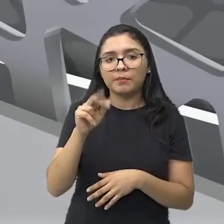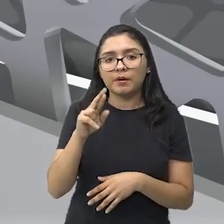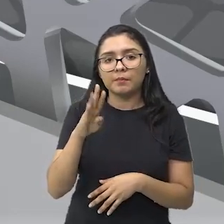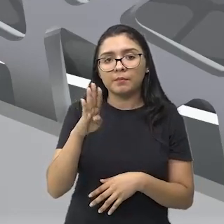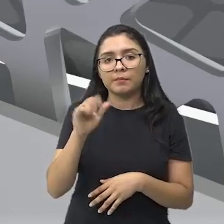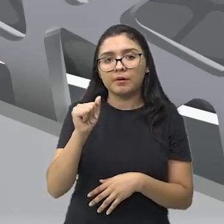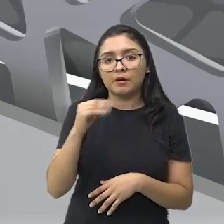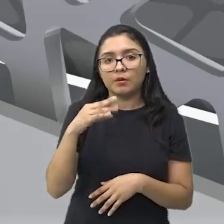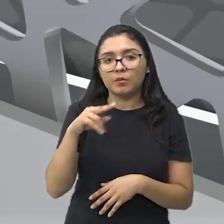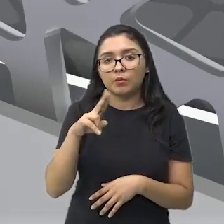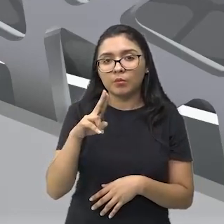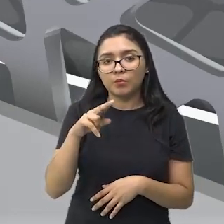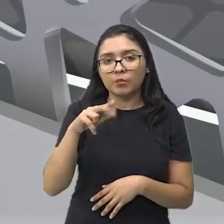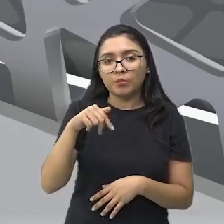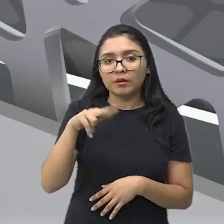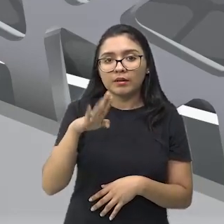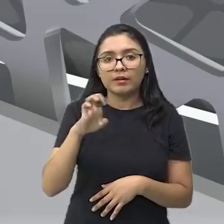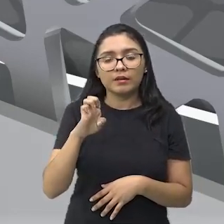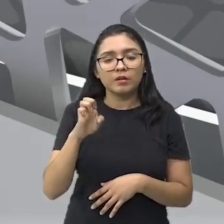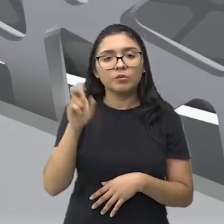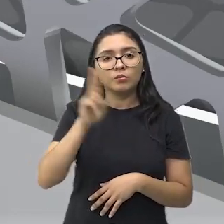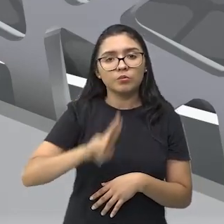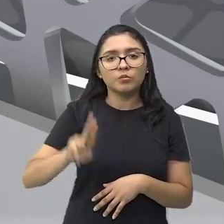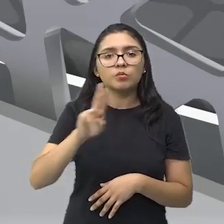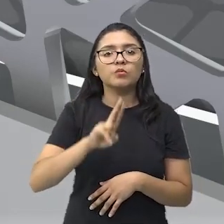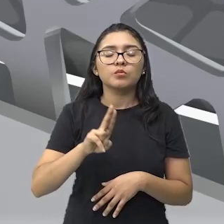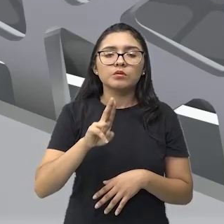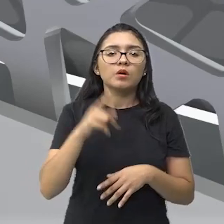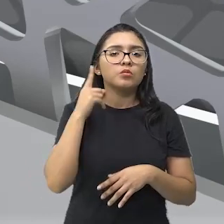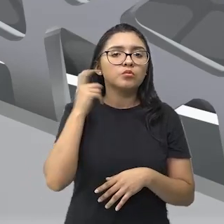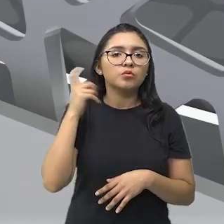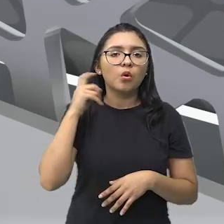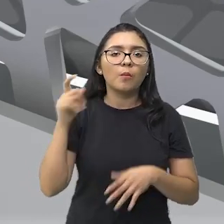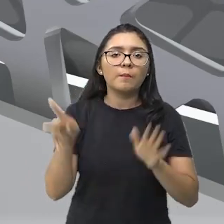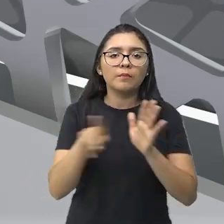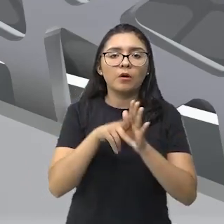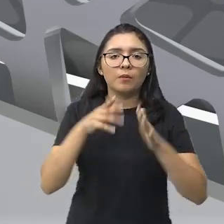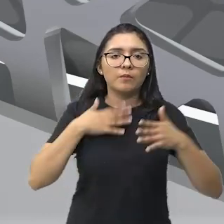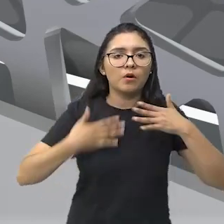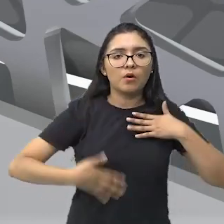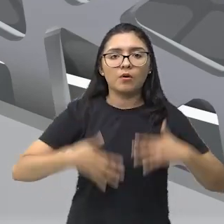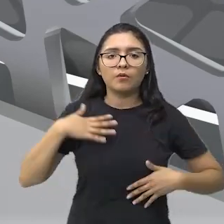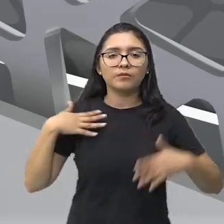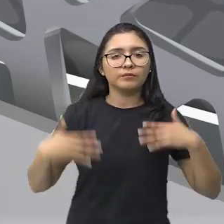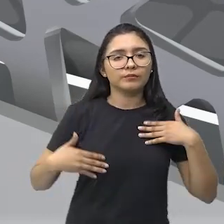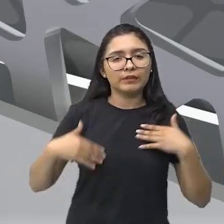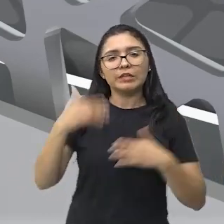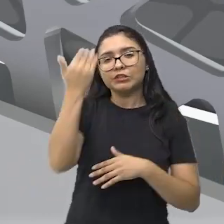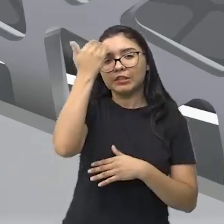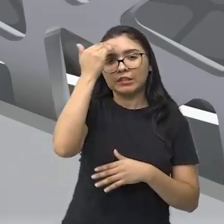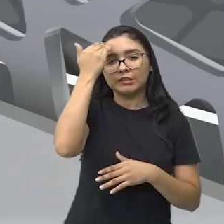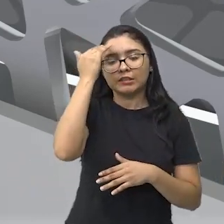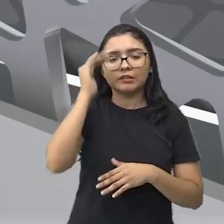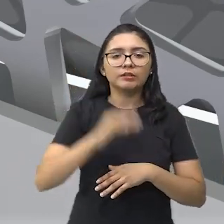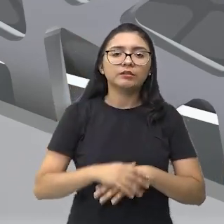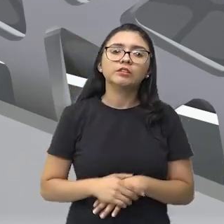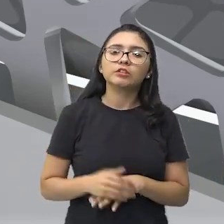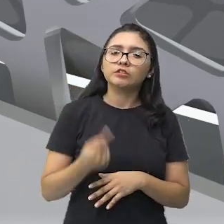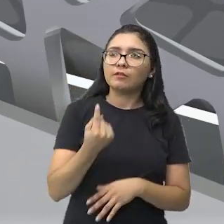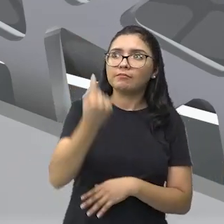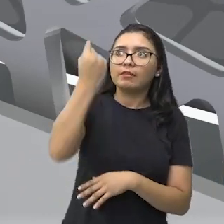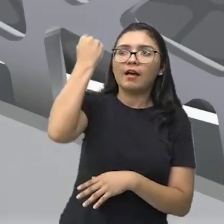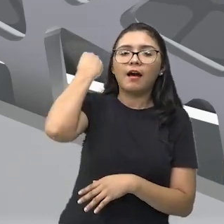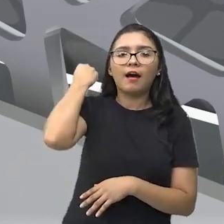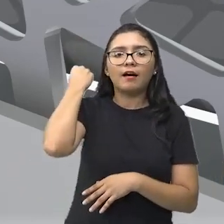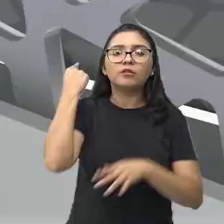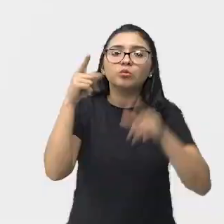corpo. E isso, para entender todo esse processo da música, nós passamos pela antiguidade e fomos lá no